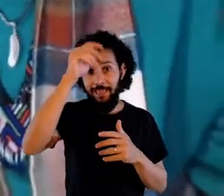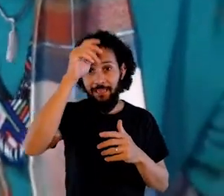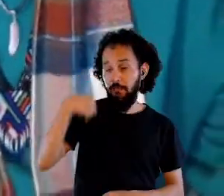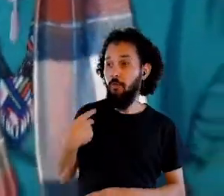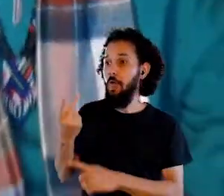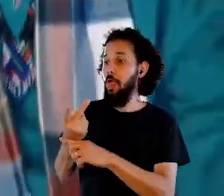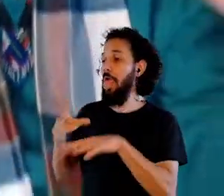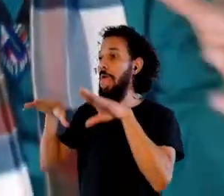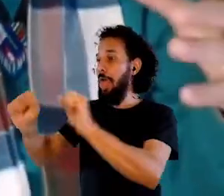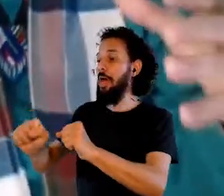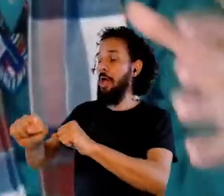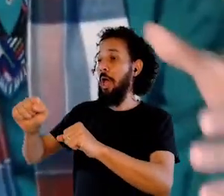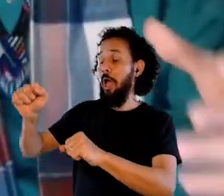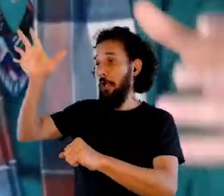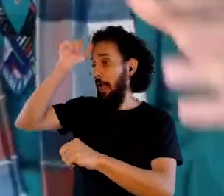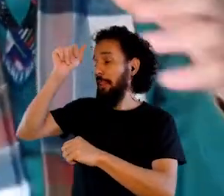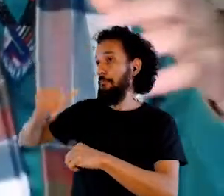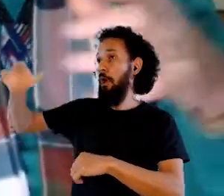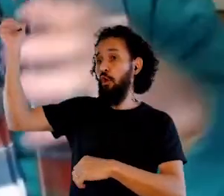naquela época, né?